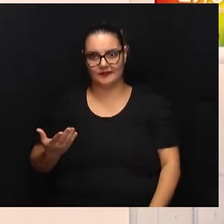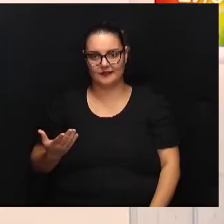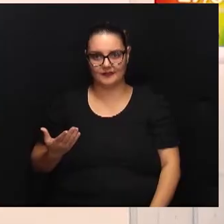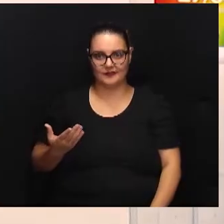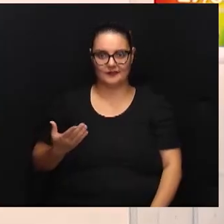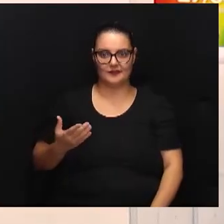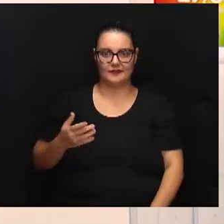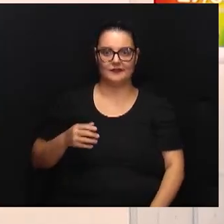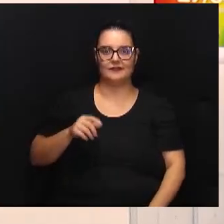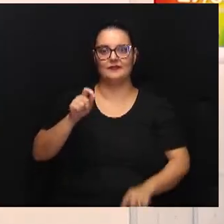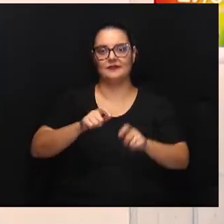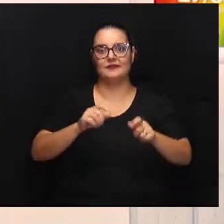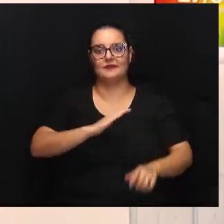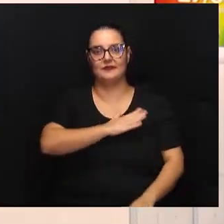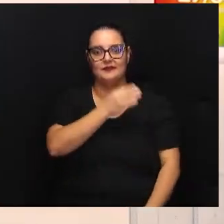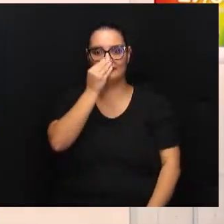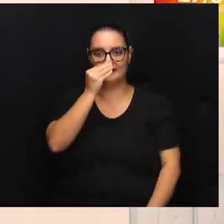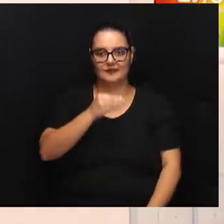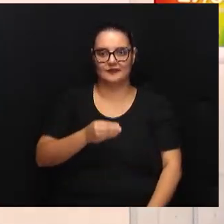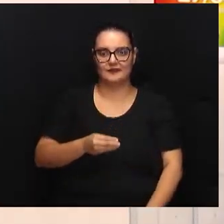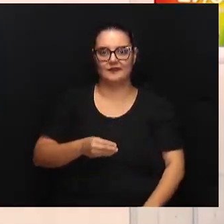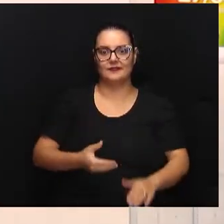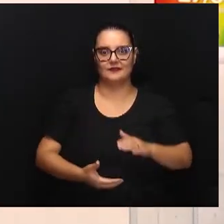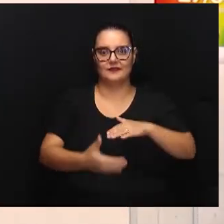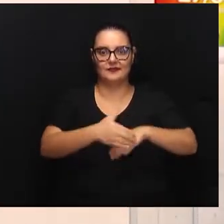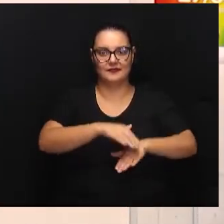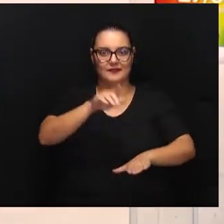na sua homofobia.